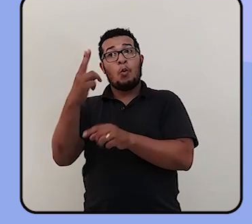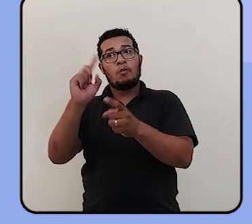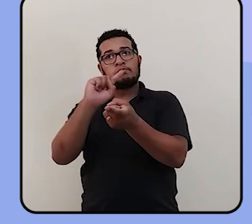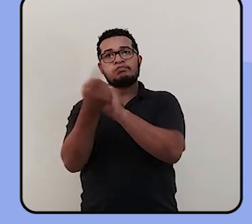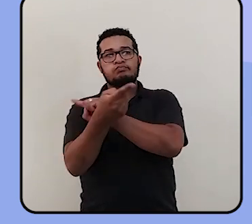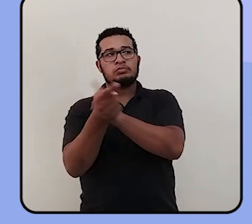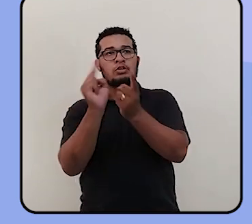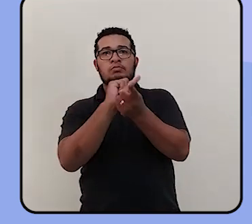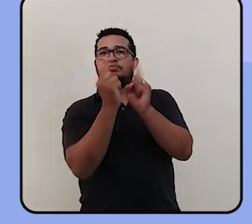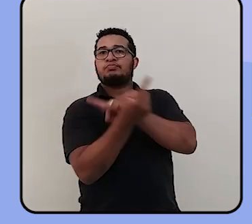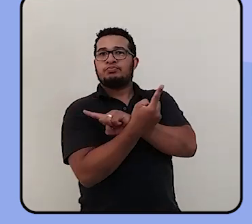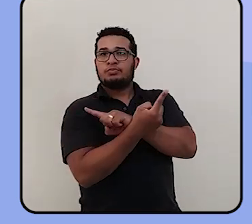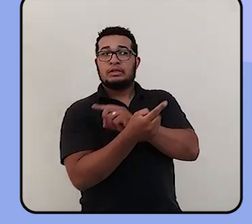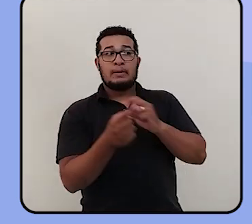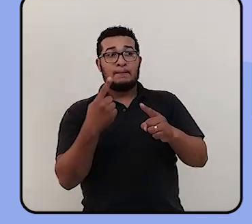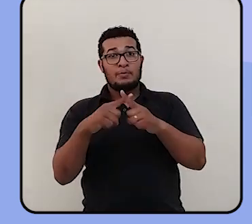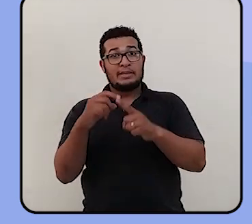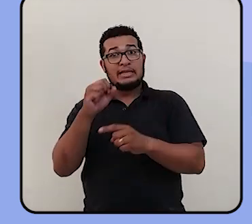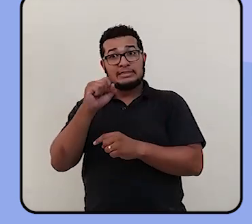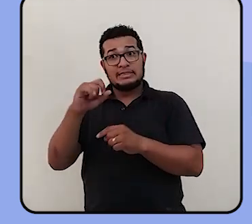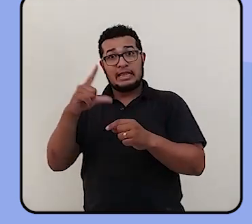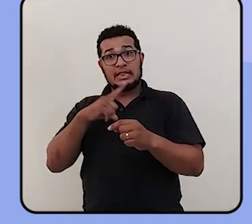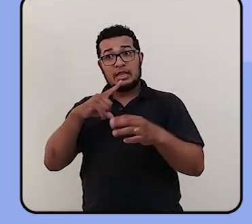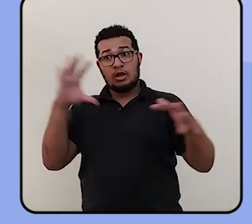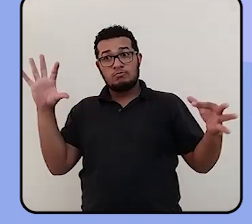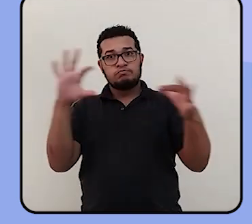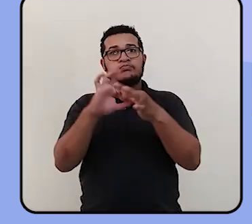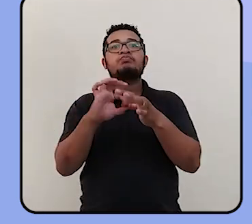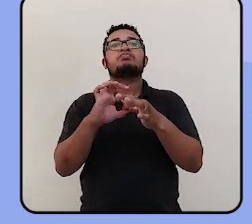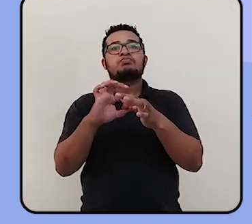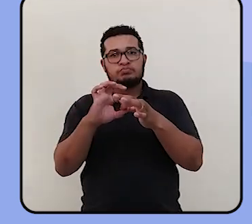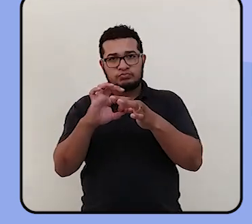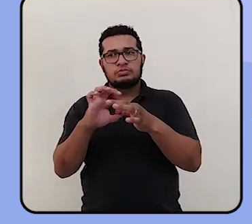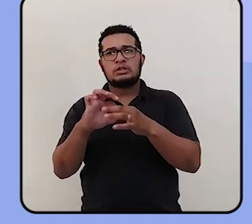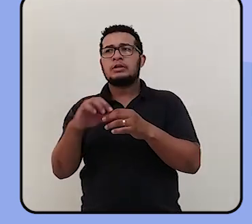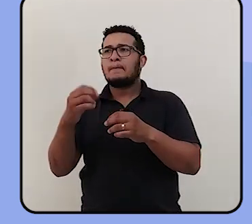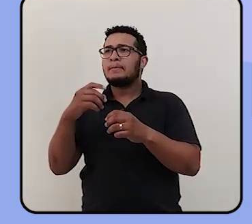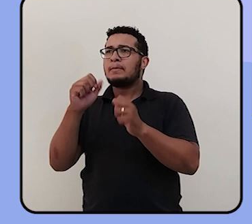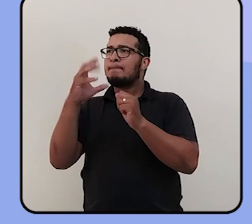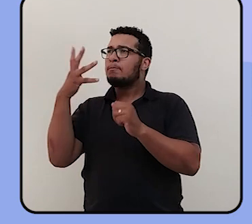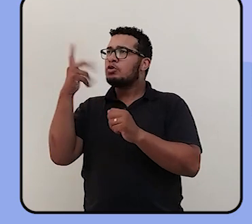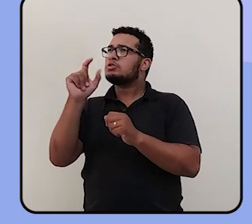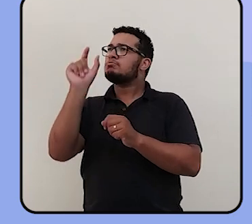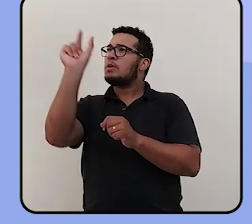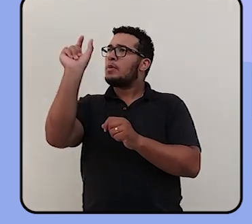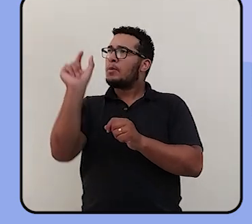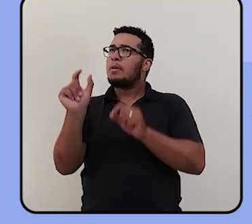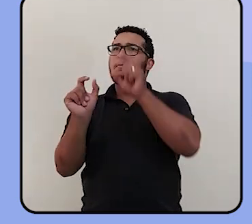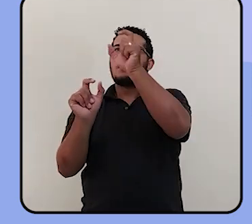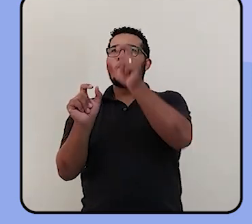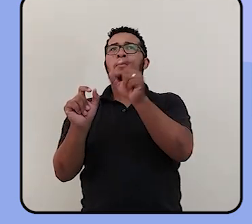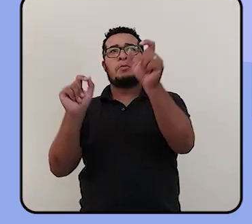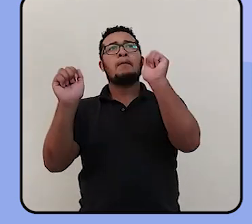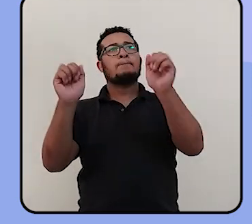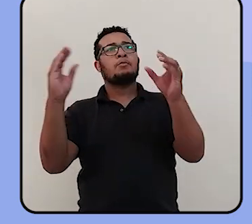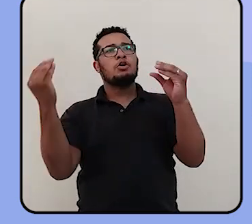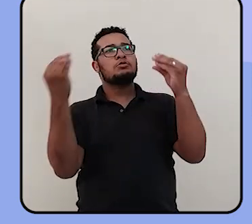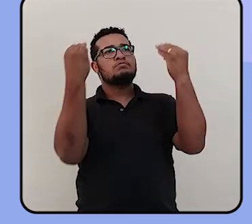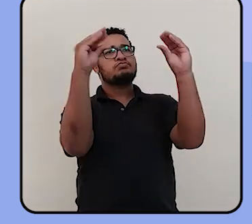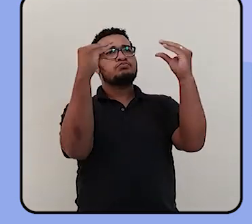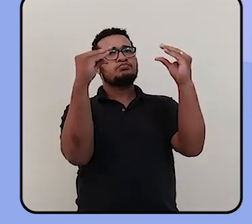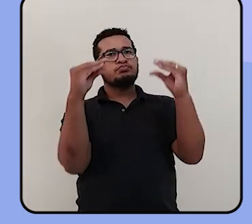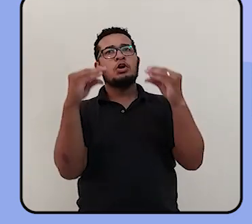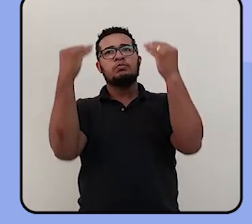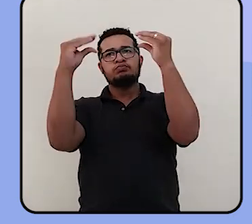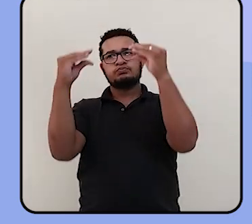inversamente proporcional? Quando é diretamente proporcional, do jeito que está lá na tabela, você coloca como